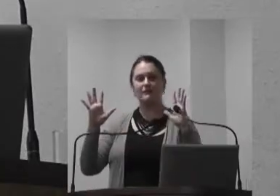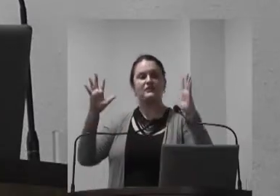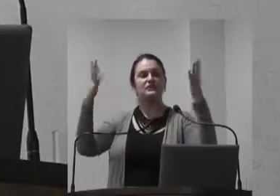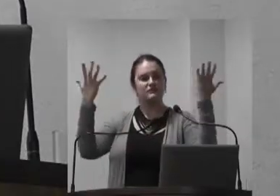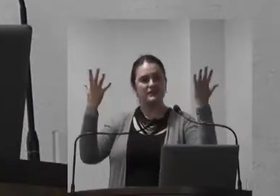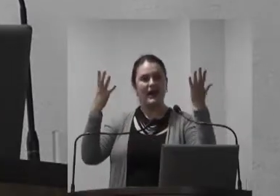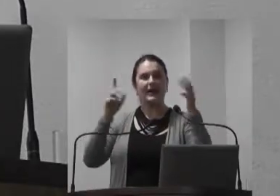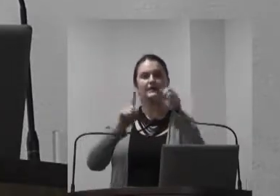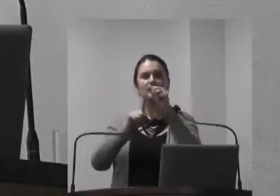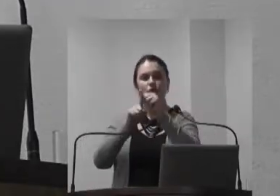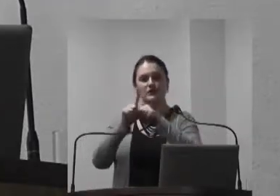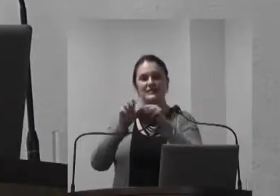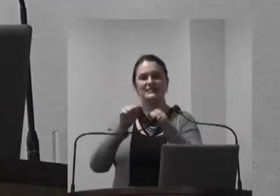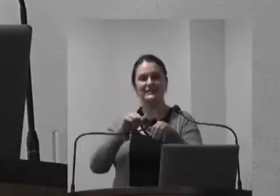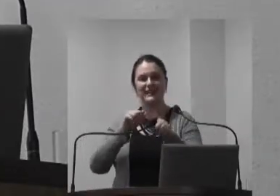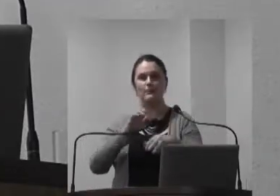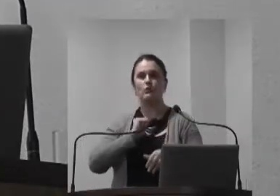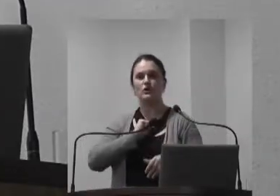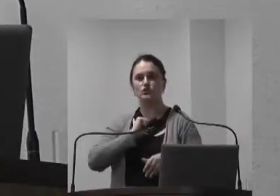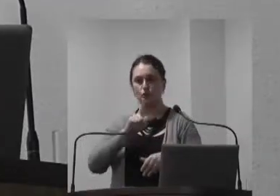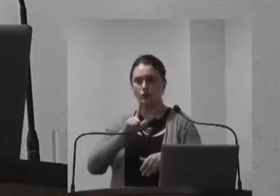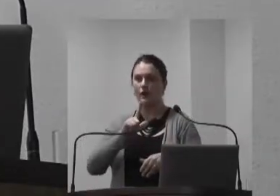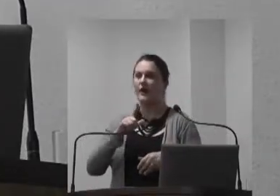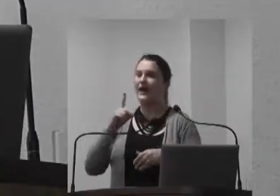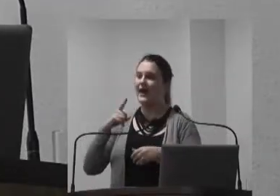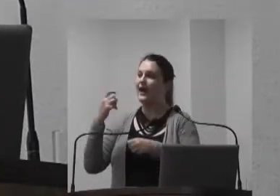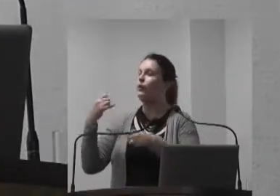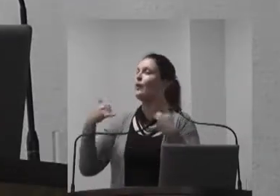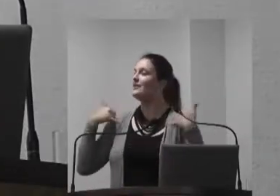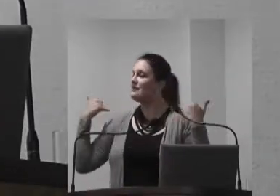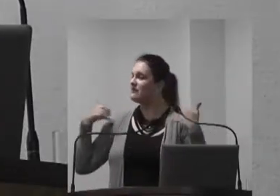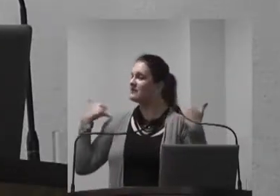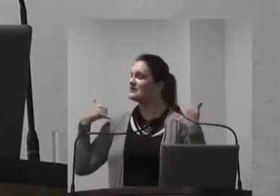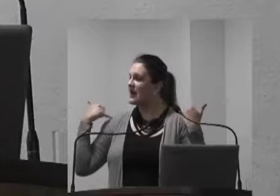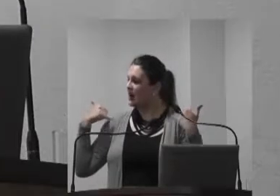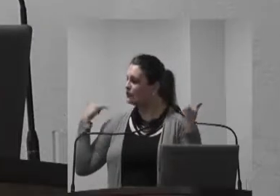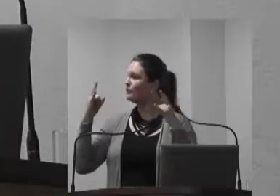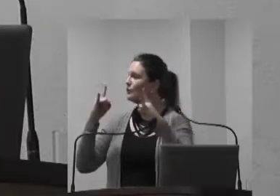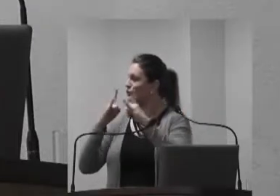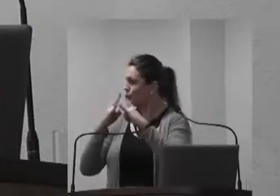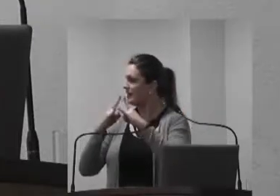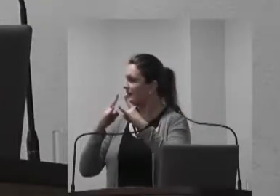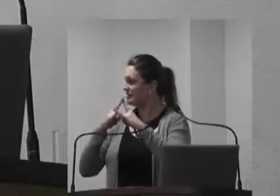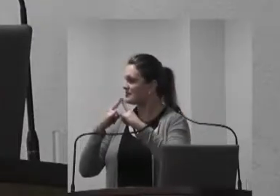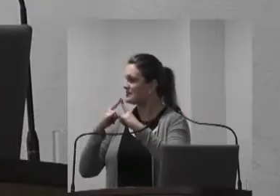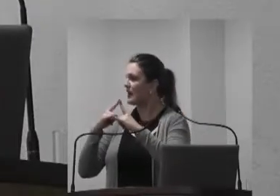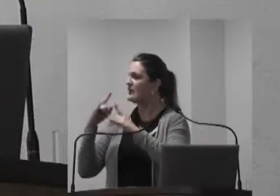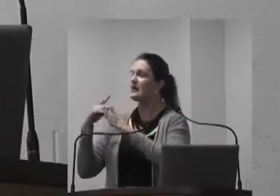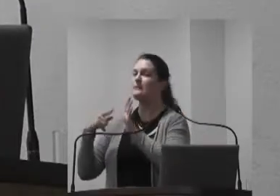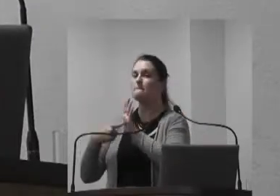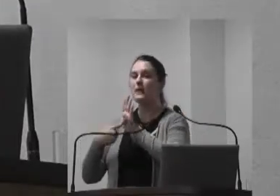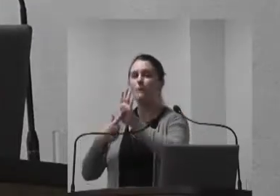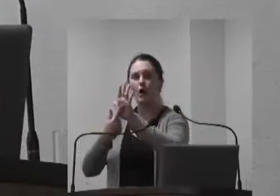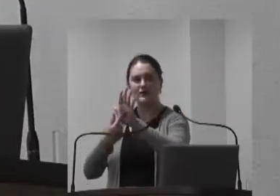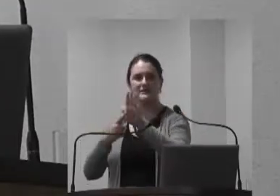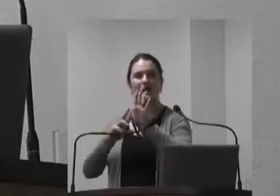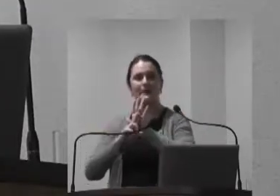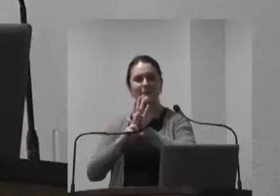né, da festividade do Setembro Azul é o aniversário do INES, né, e